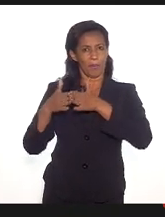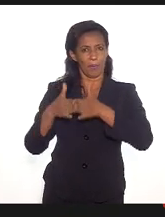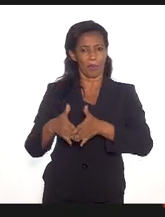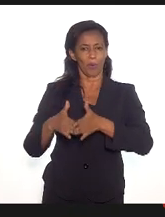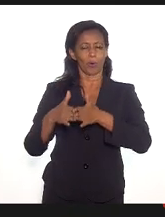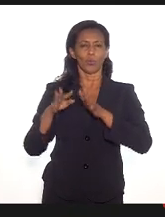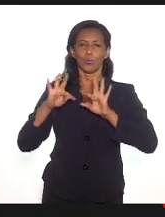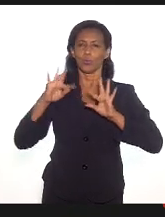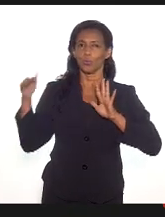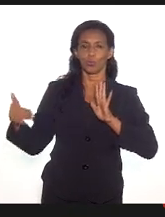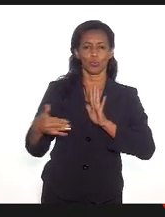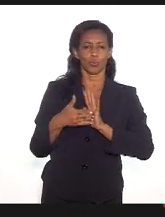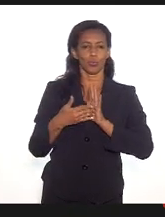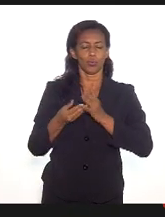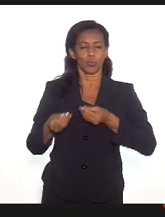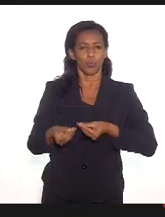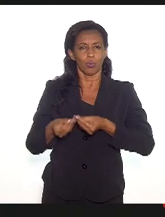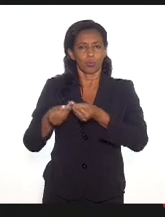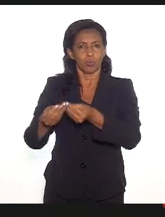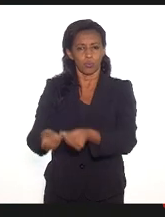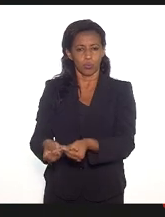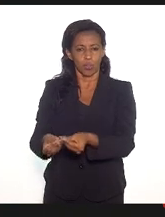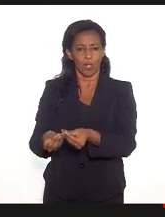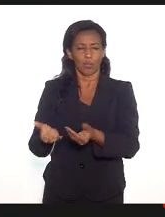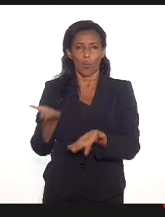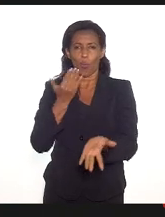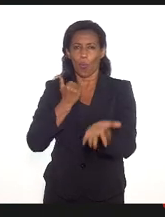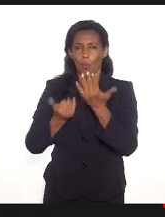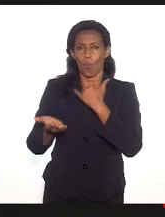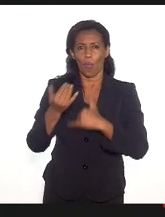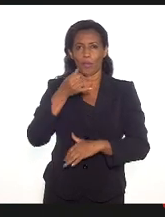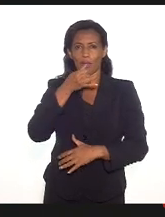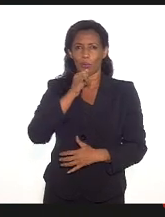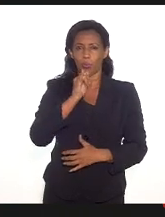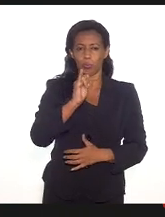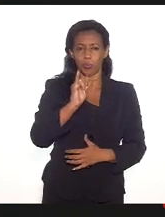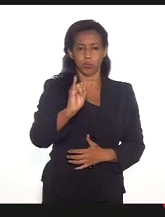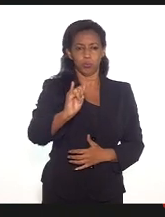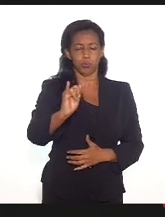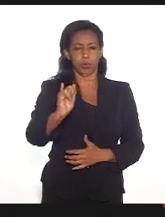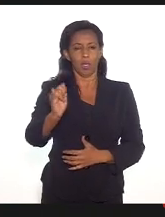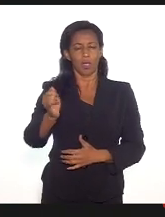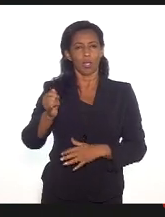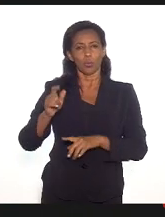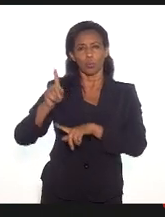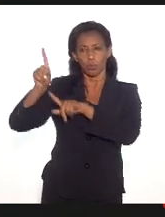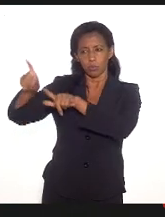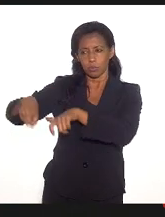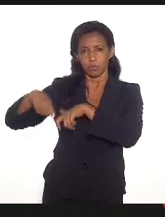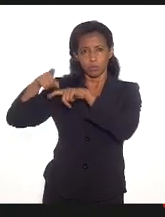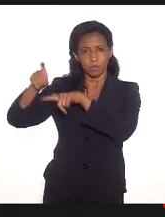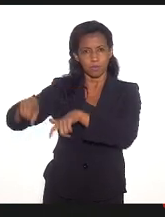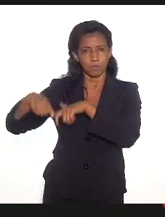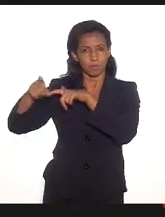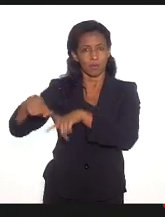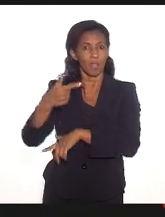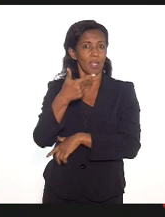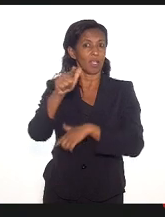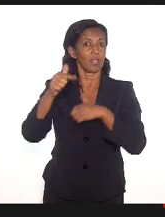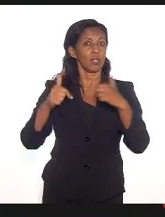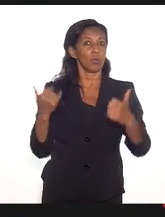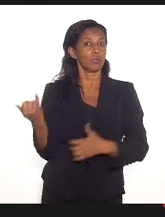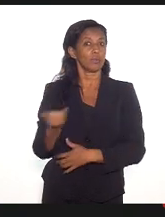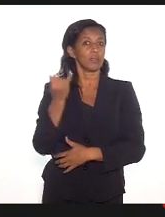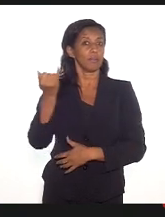fluviais, permitindo os fluxos logísticos de alimento, energia, insumos para a agricultura, entre outros importantes